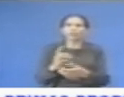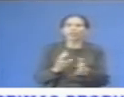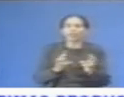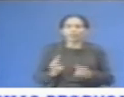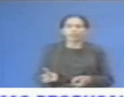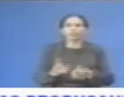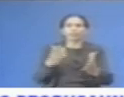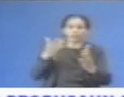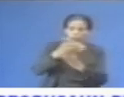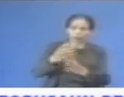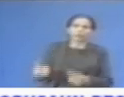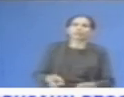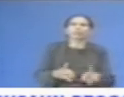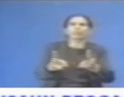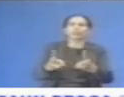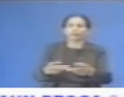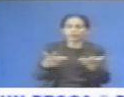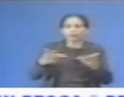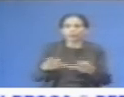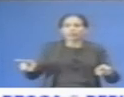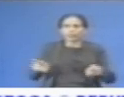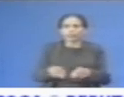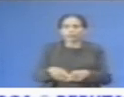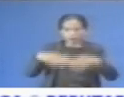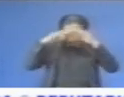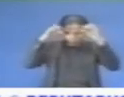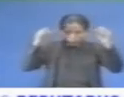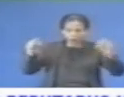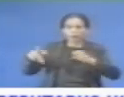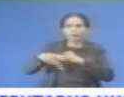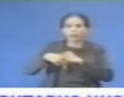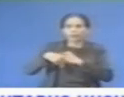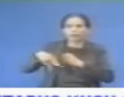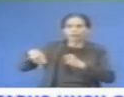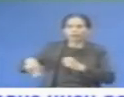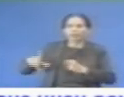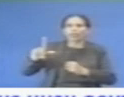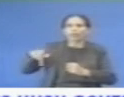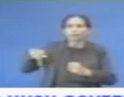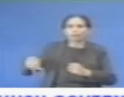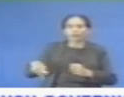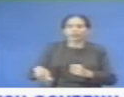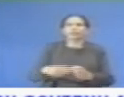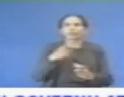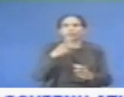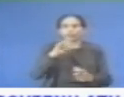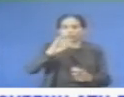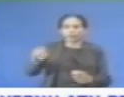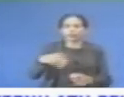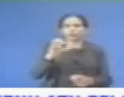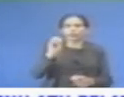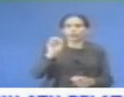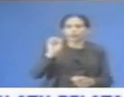estrada. E a Fátima Nessa, presidente interino partido PLP, Abraão José Freitas Sateten,